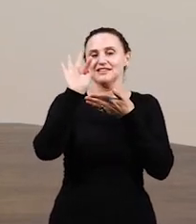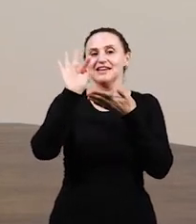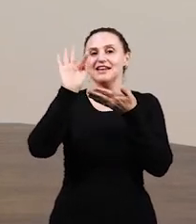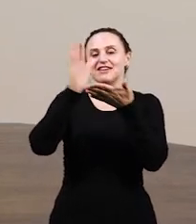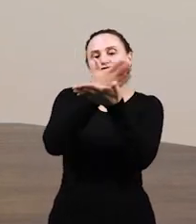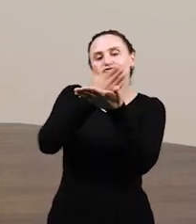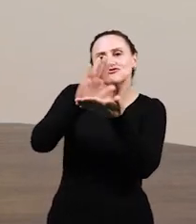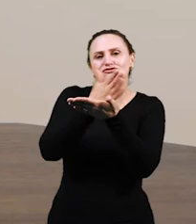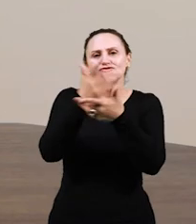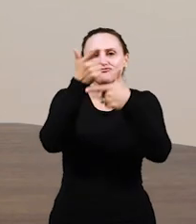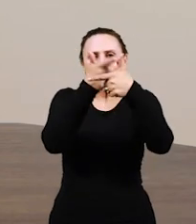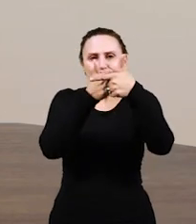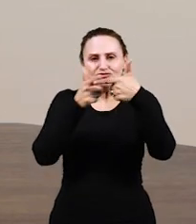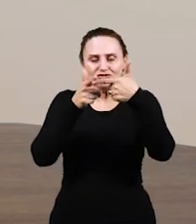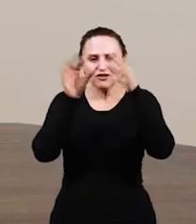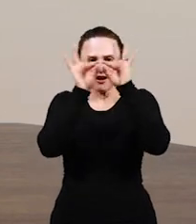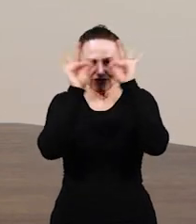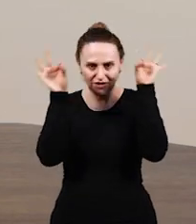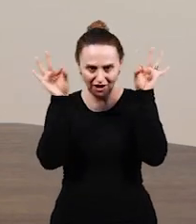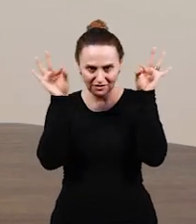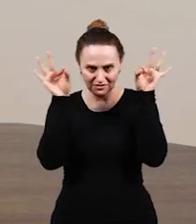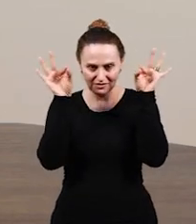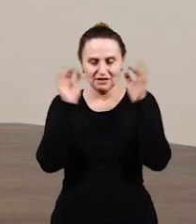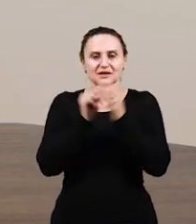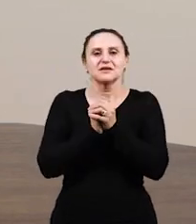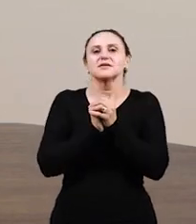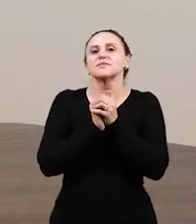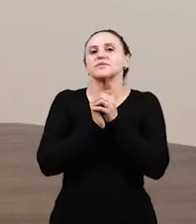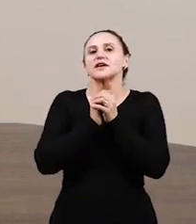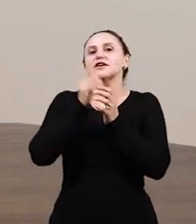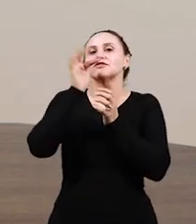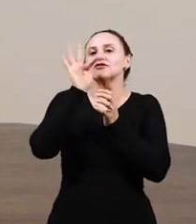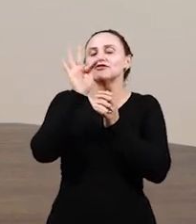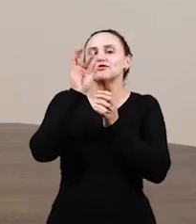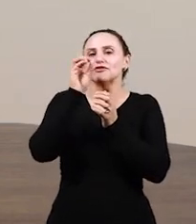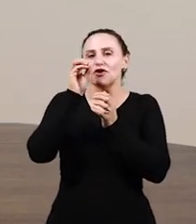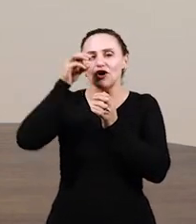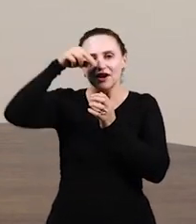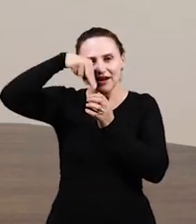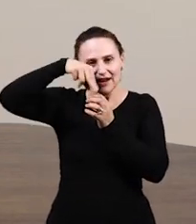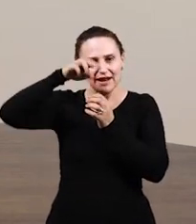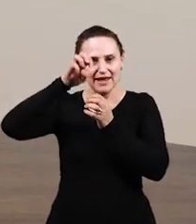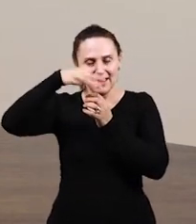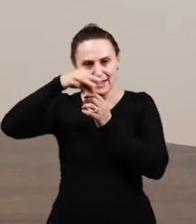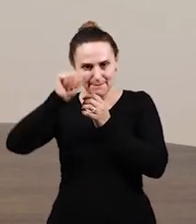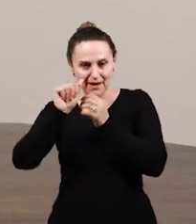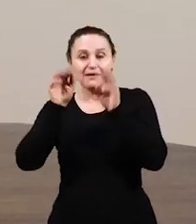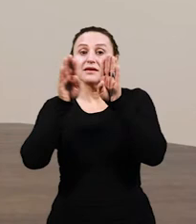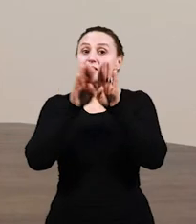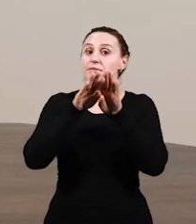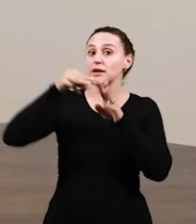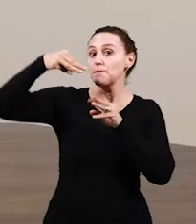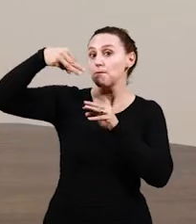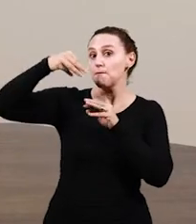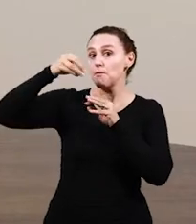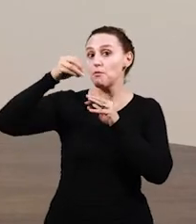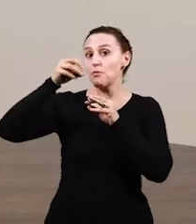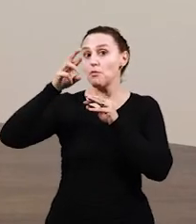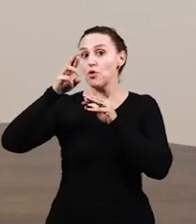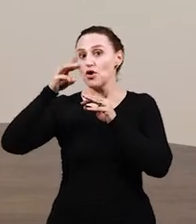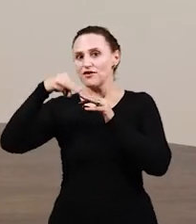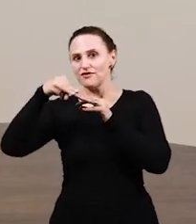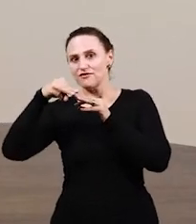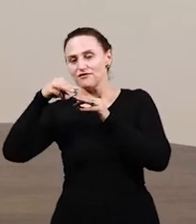dividir uma frase e morfemas e depois em fonemas e depois eu trago alguma o rali tem